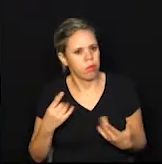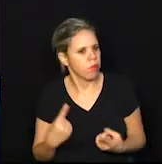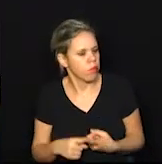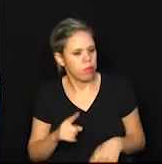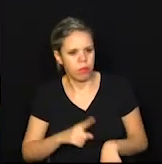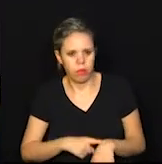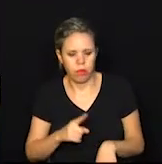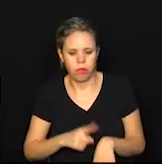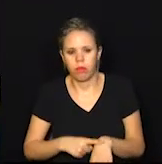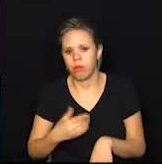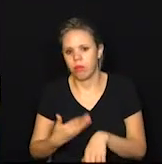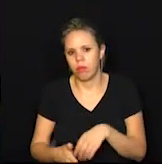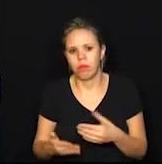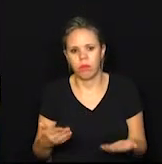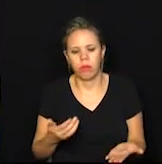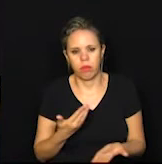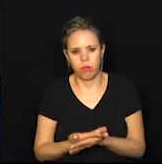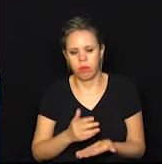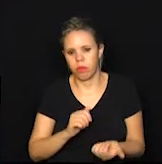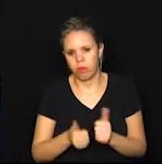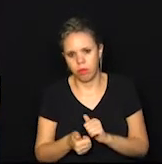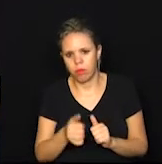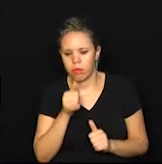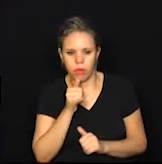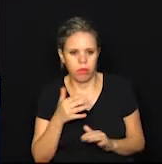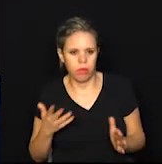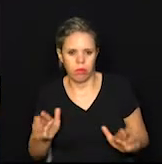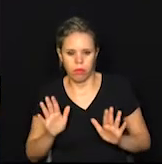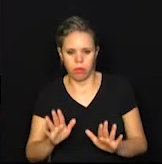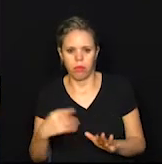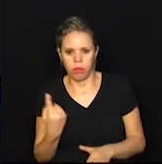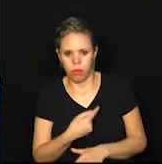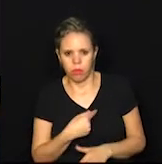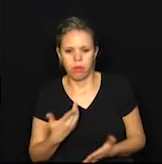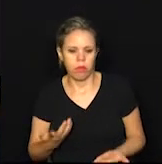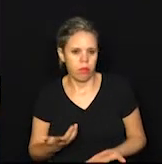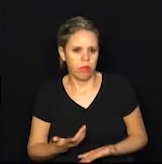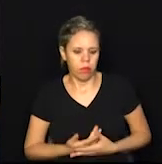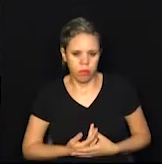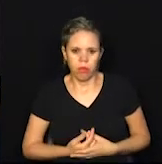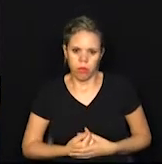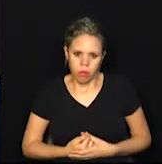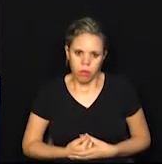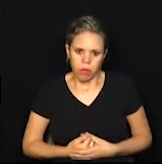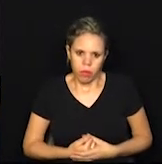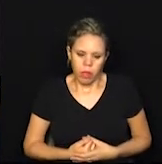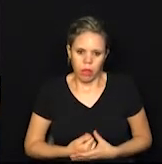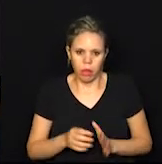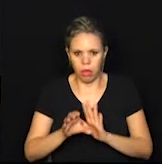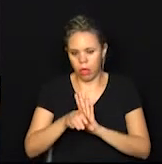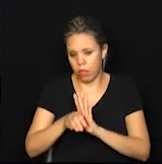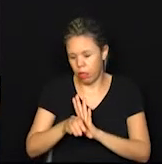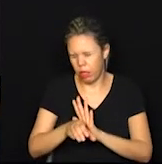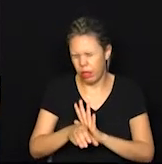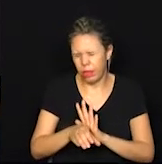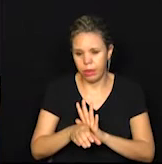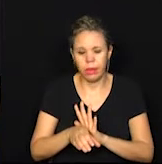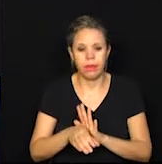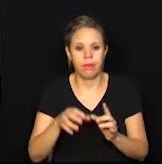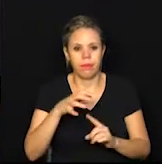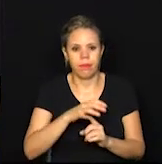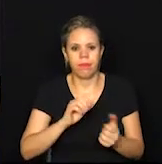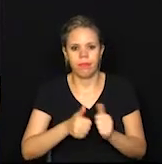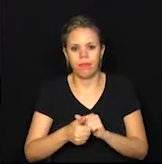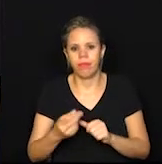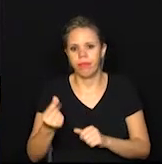horários praticamente de aula esportiva. Porém, esse conceito da praça de esporte é